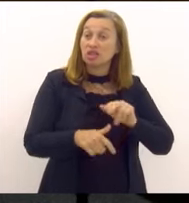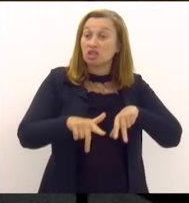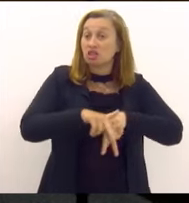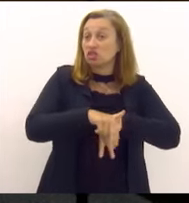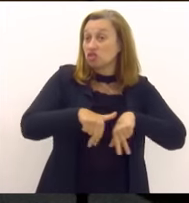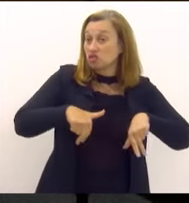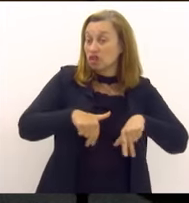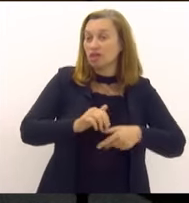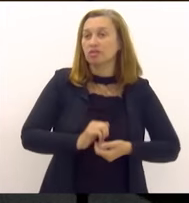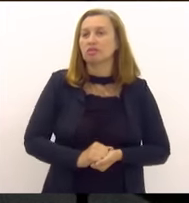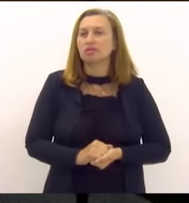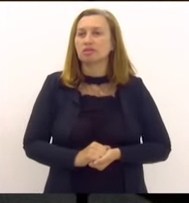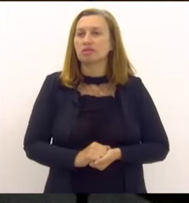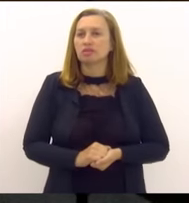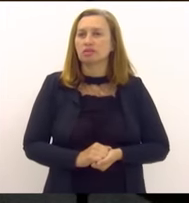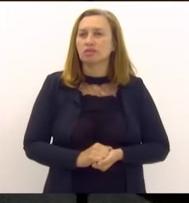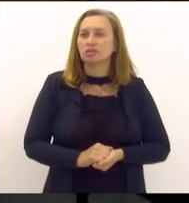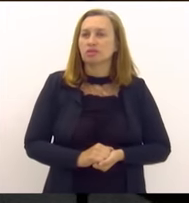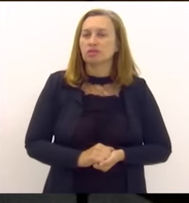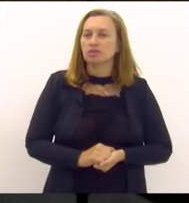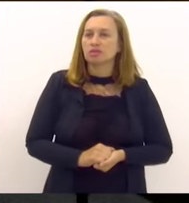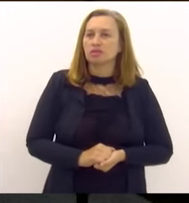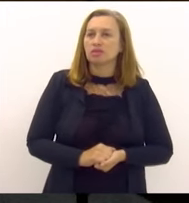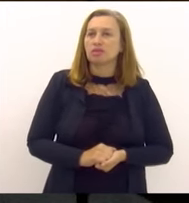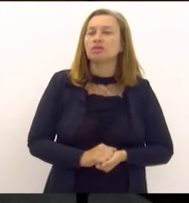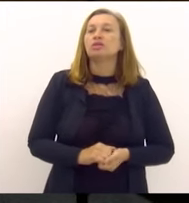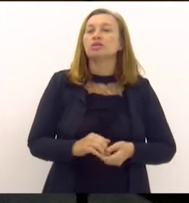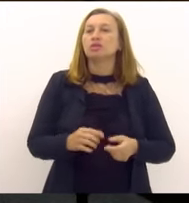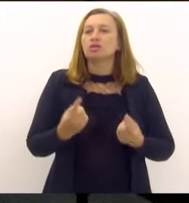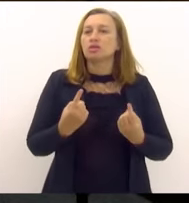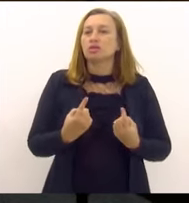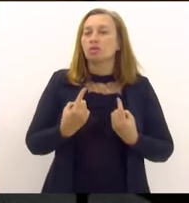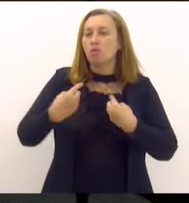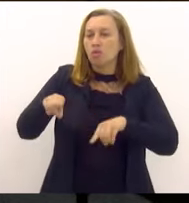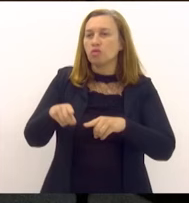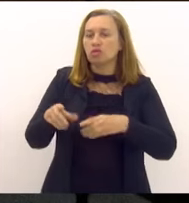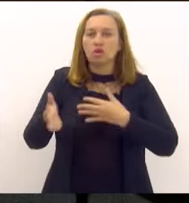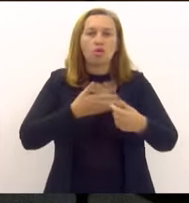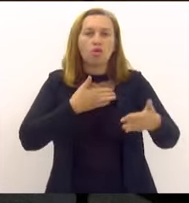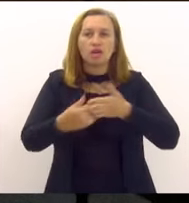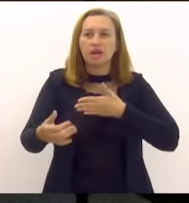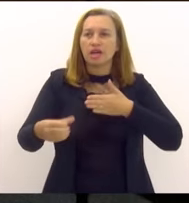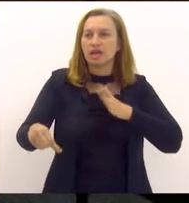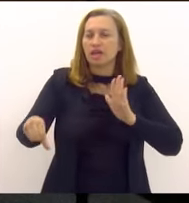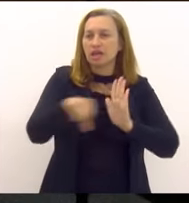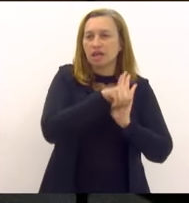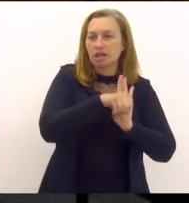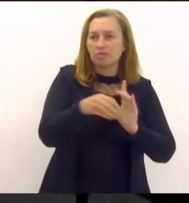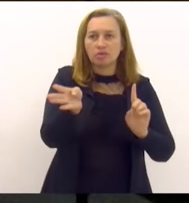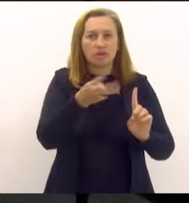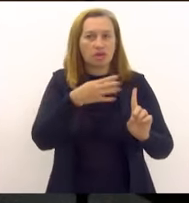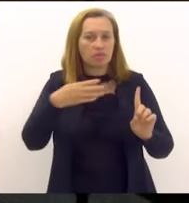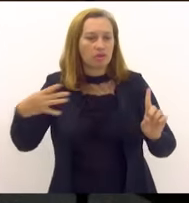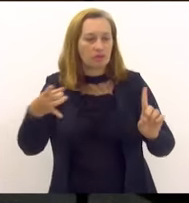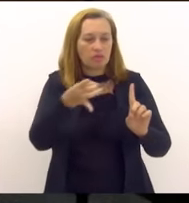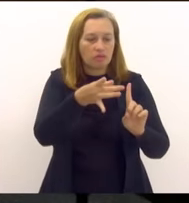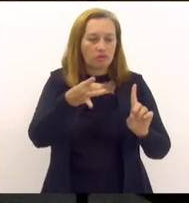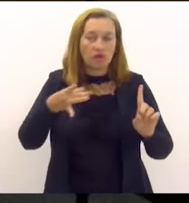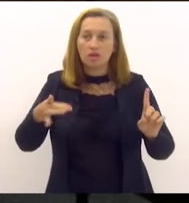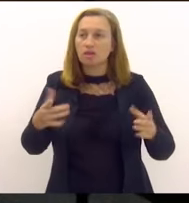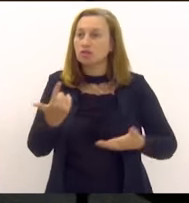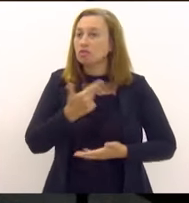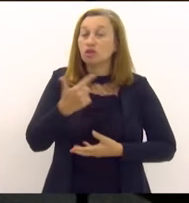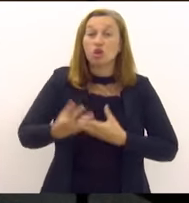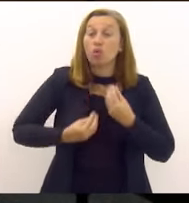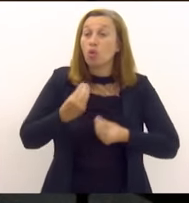a livre expressão da orientação sexual e combater qualquer crime LGBTQIA+fóbico. Não dá para que